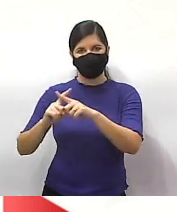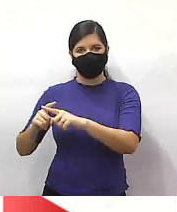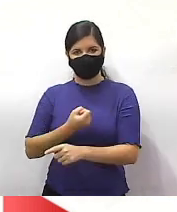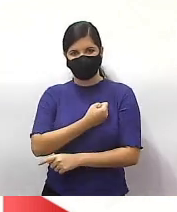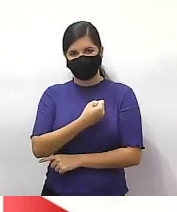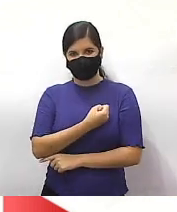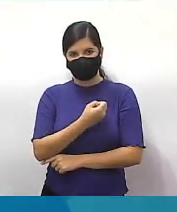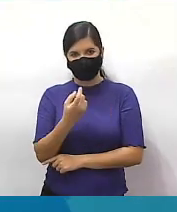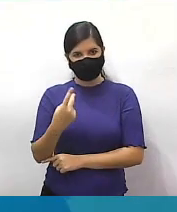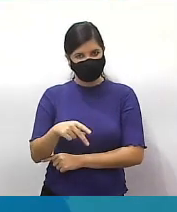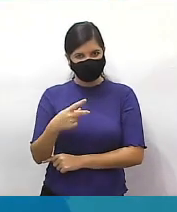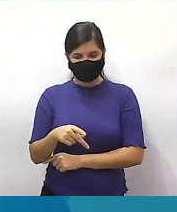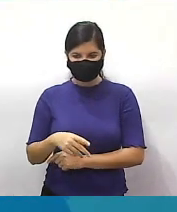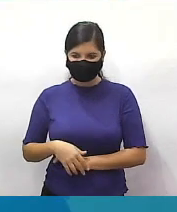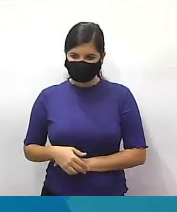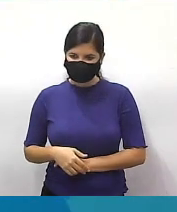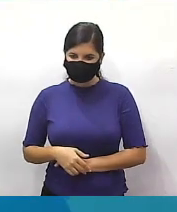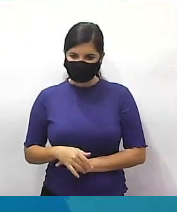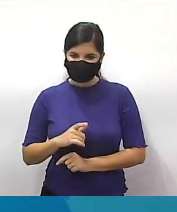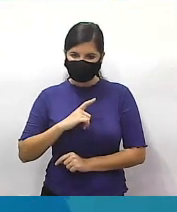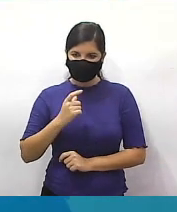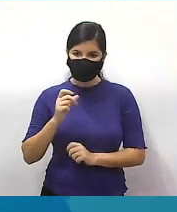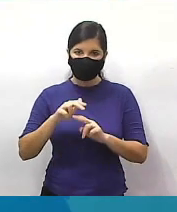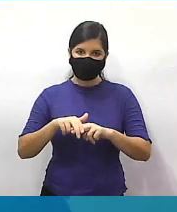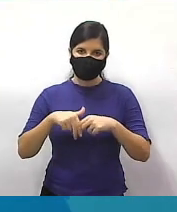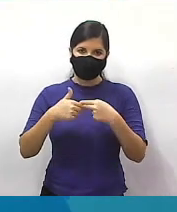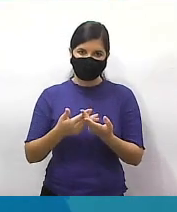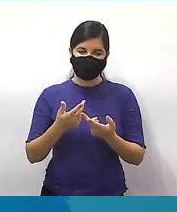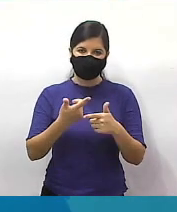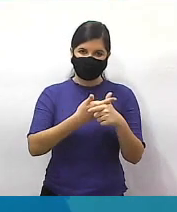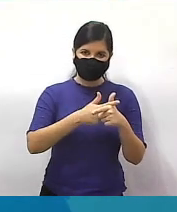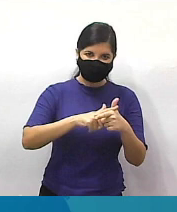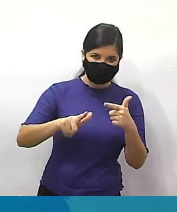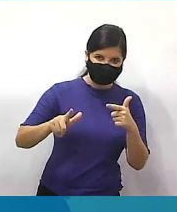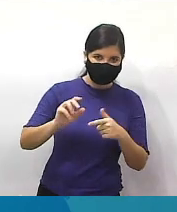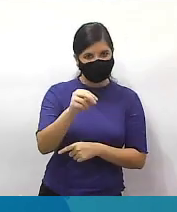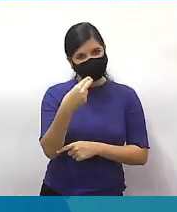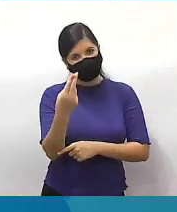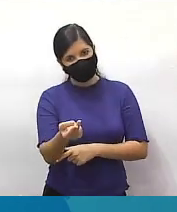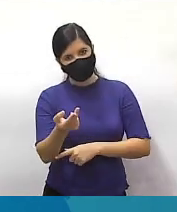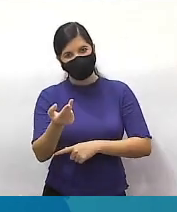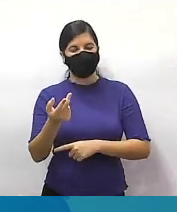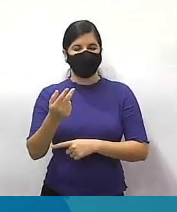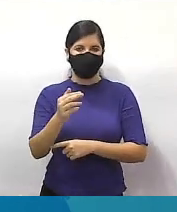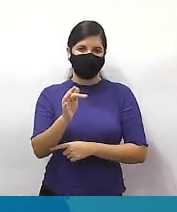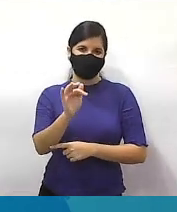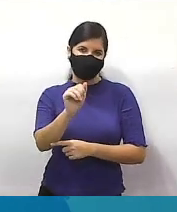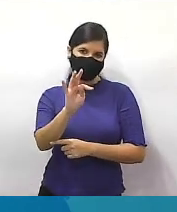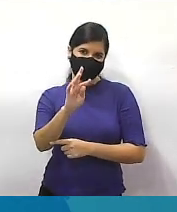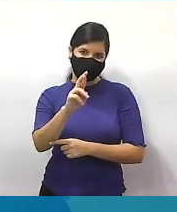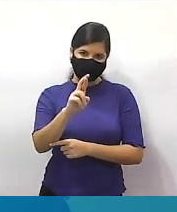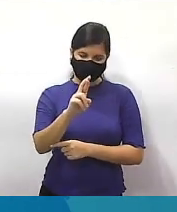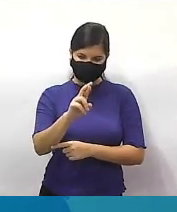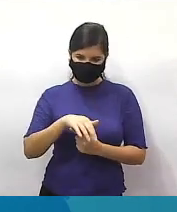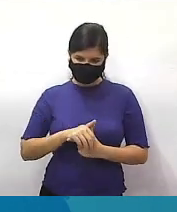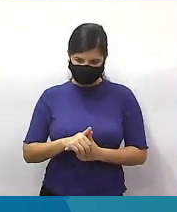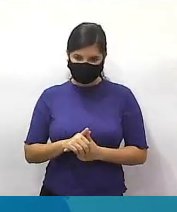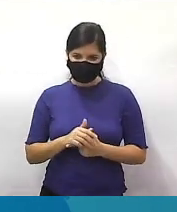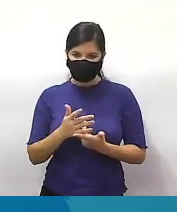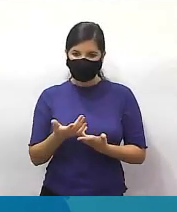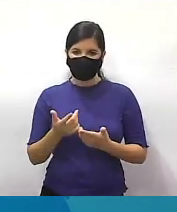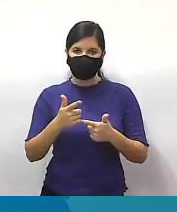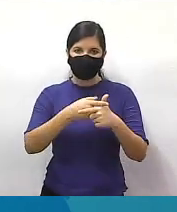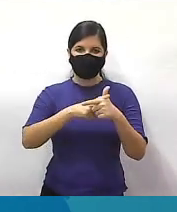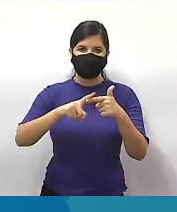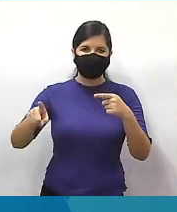número por ele mesmo, tá bom? Esse é por isso que a gente fala divisor ou fator, ok? Outro caso de